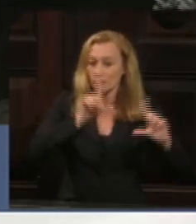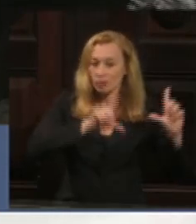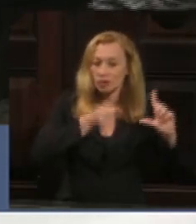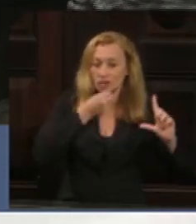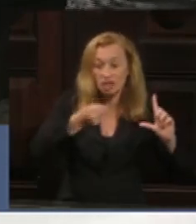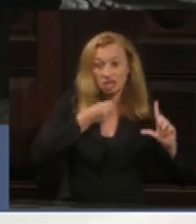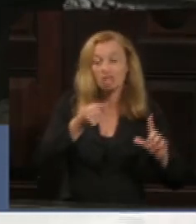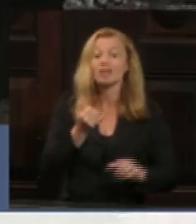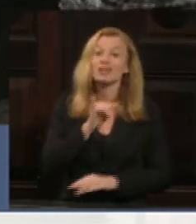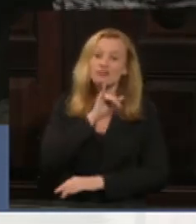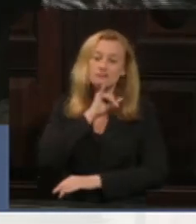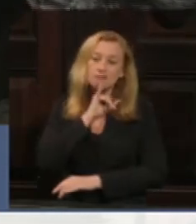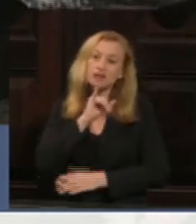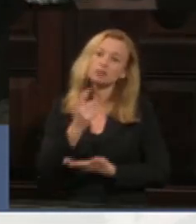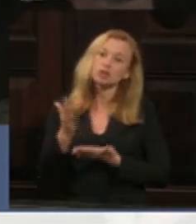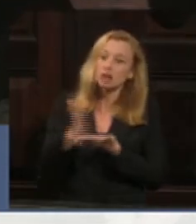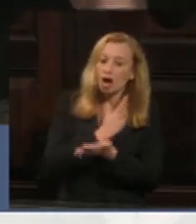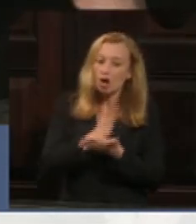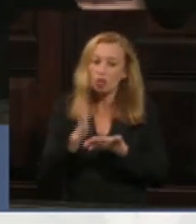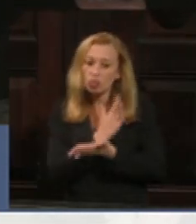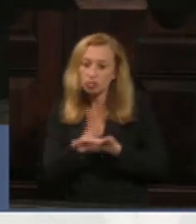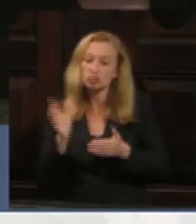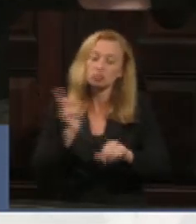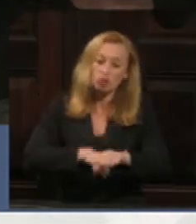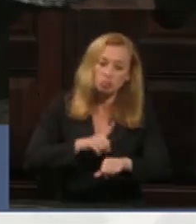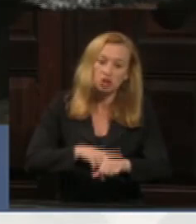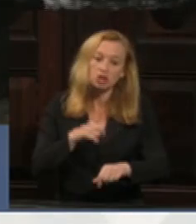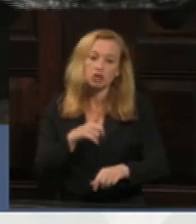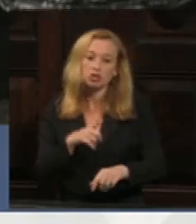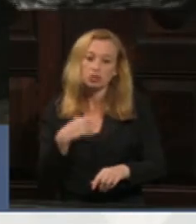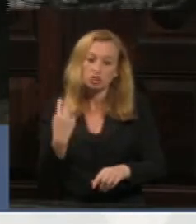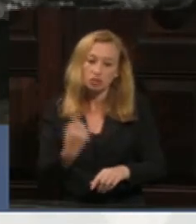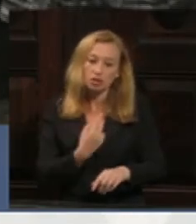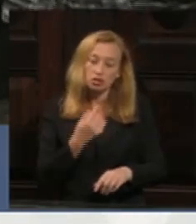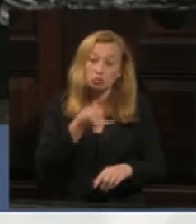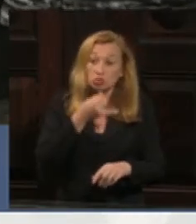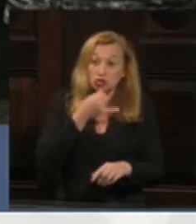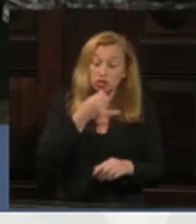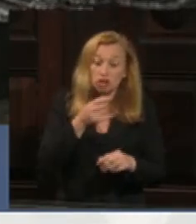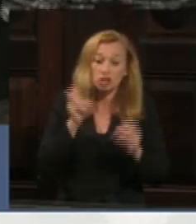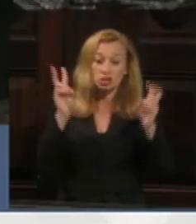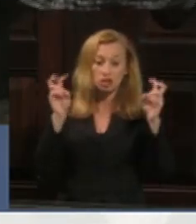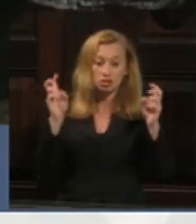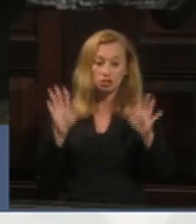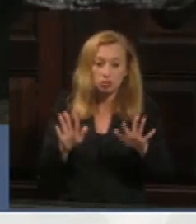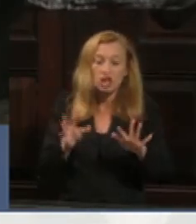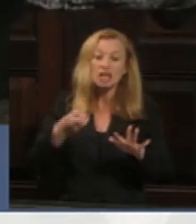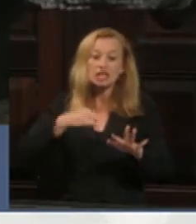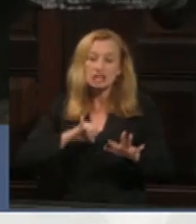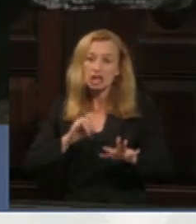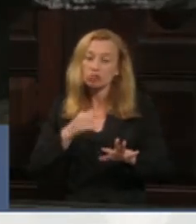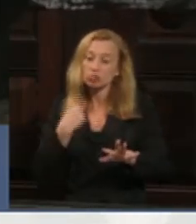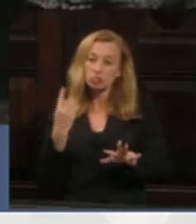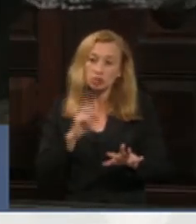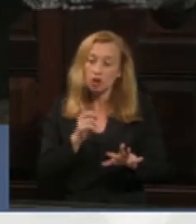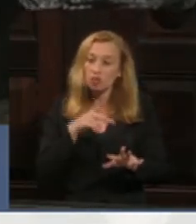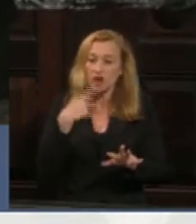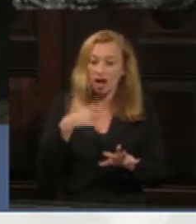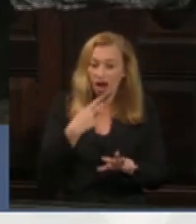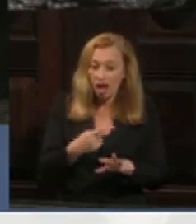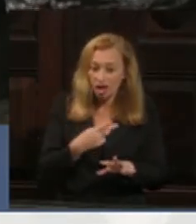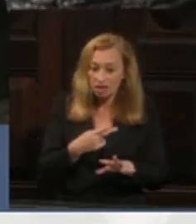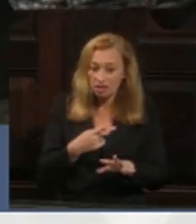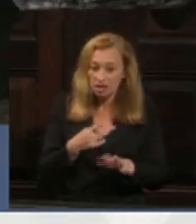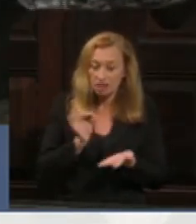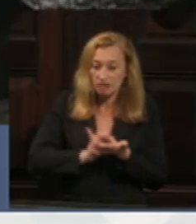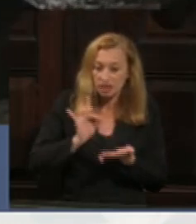alguns procedimentos, nós somos levados a isso, e se eu falasse que não seria assim, seria hipocrisia da minha parte. Mas